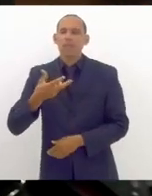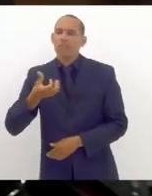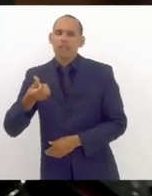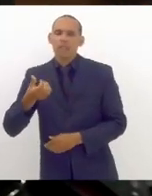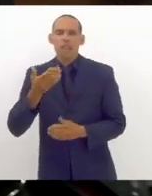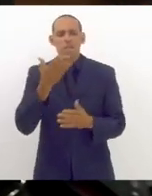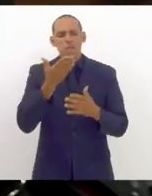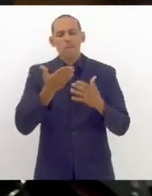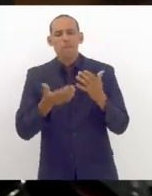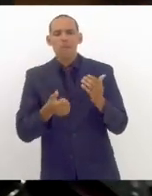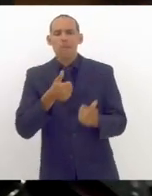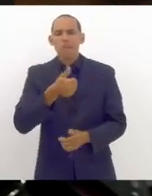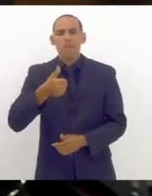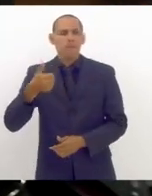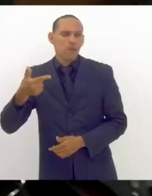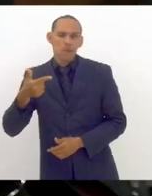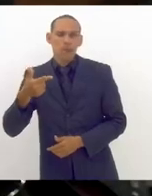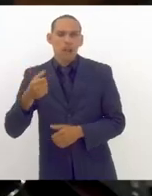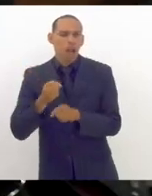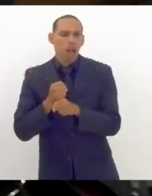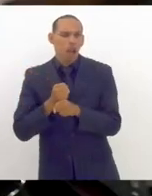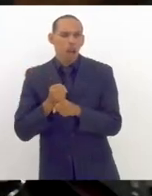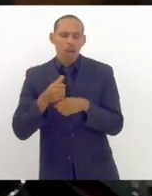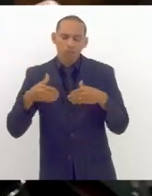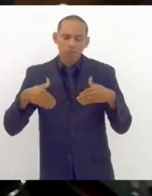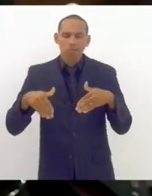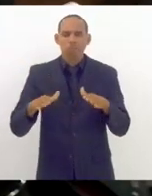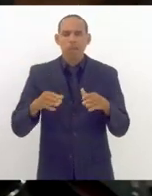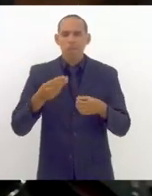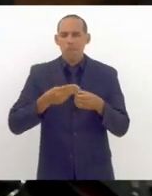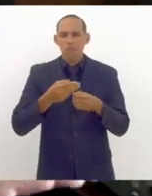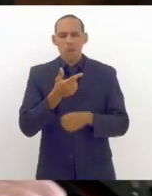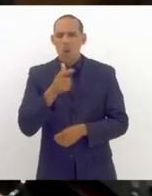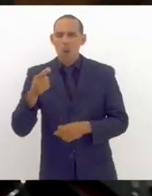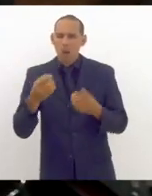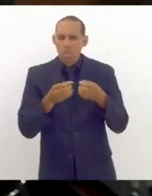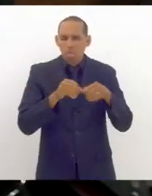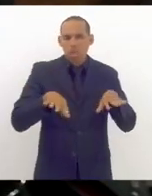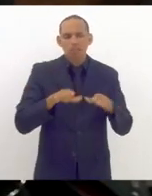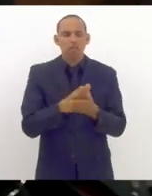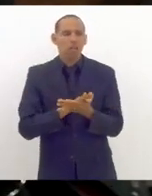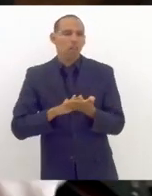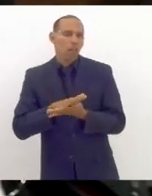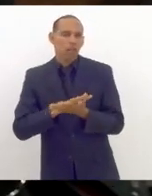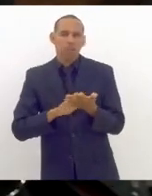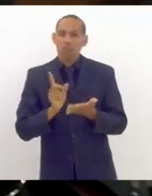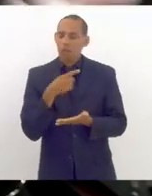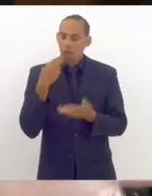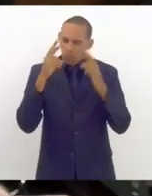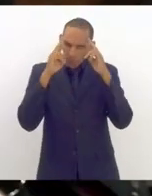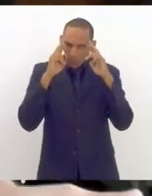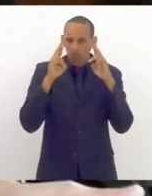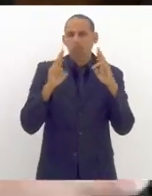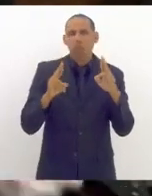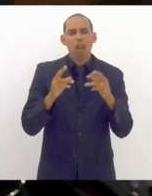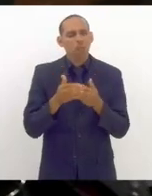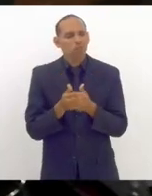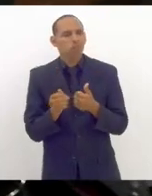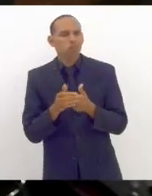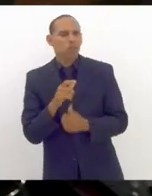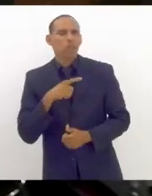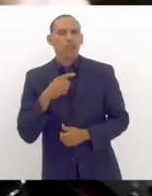em 112 anos e vamos em frente né não vou prejudicar os outros municípios né a gente tem muito respeito e muito carinho